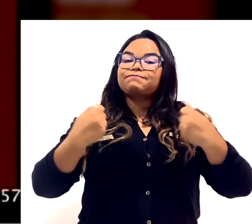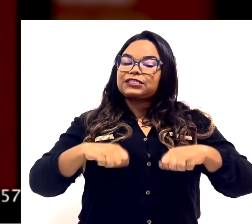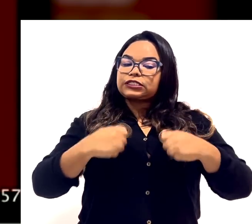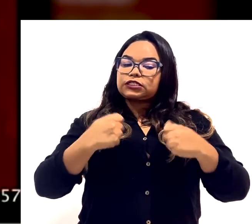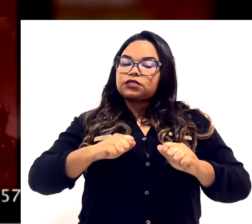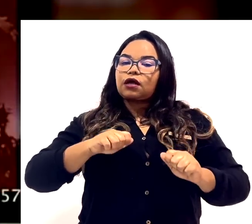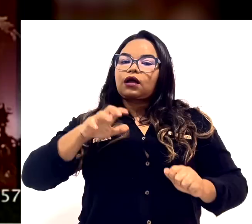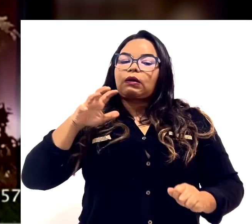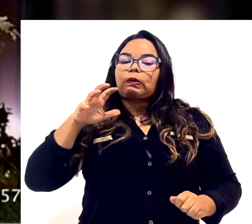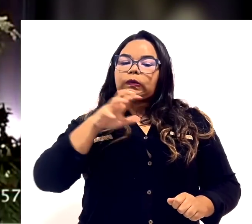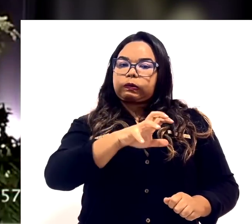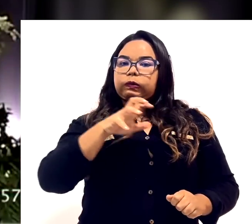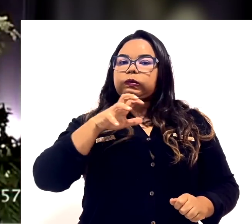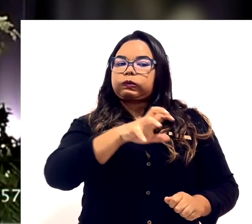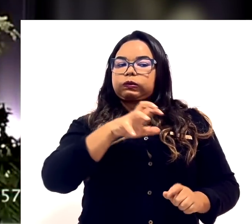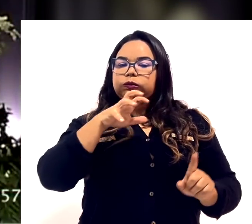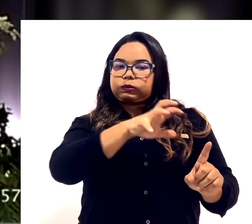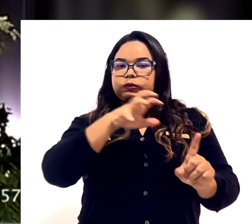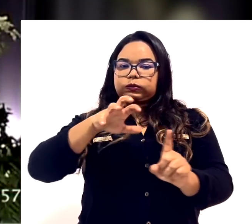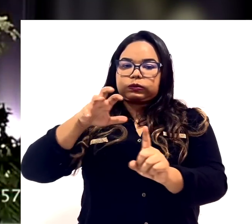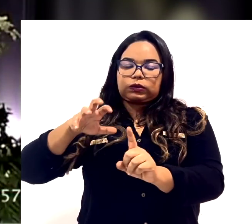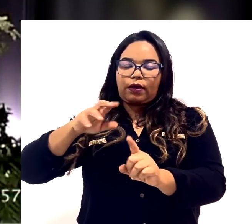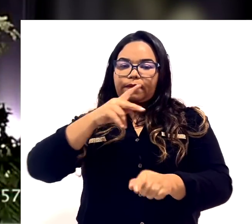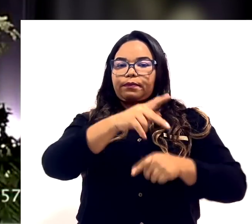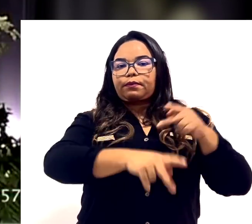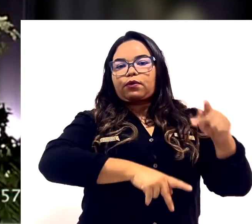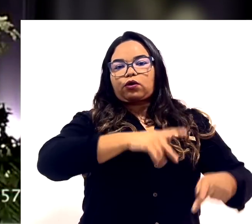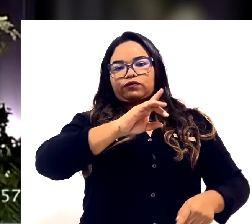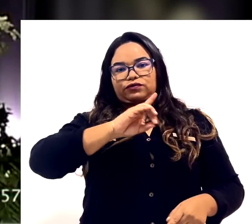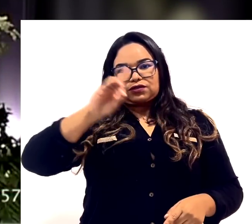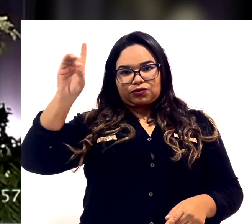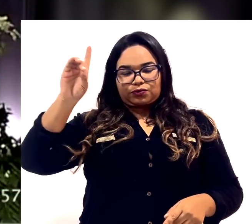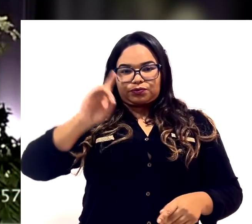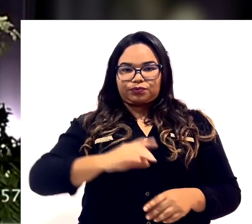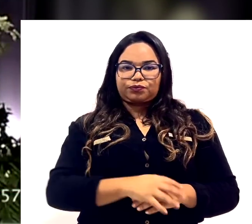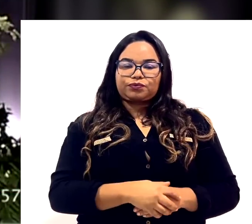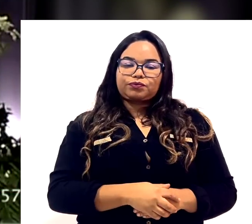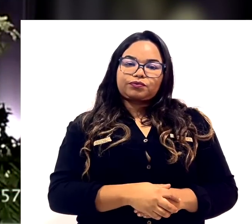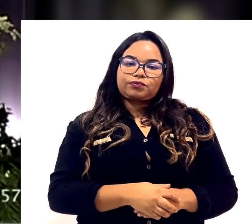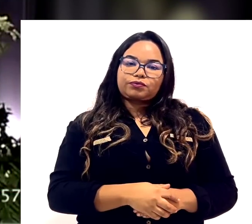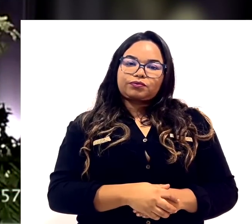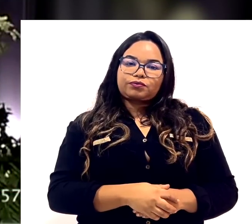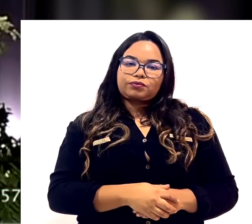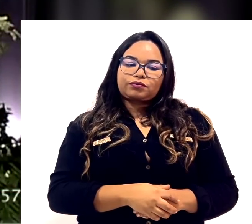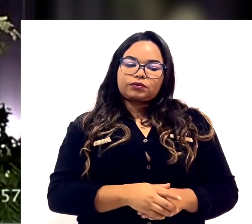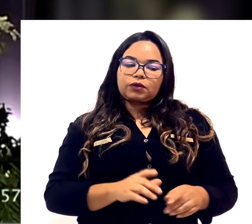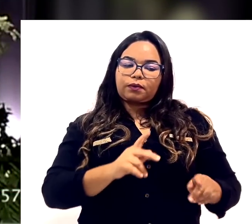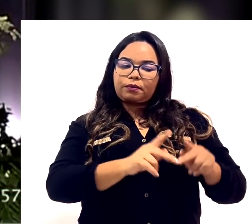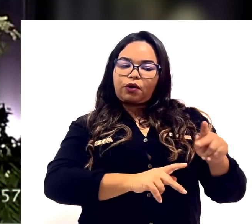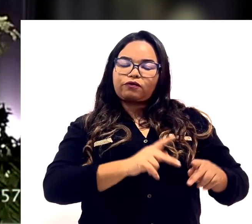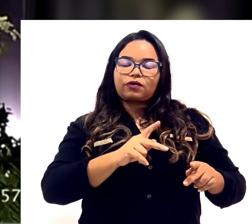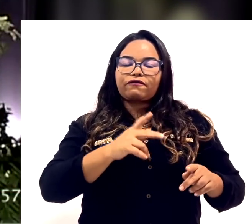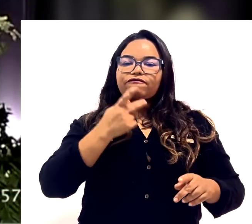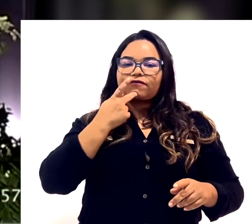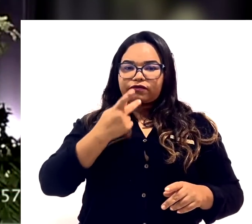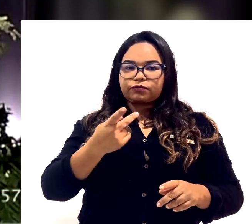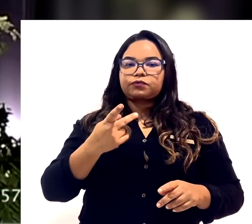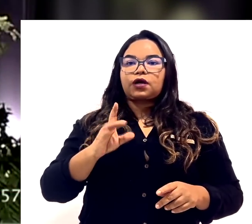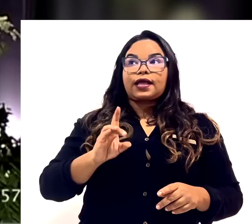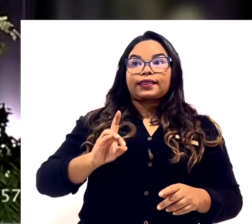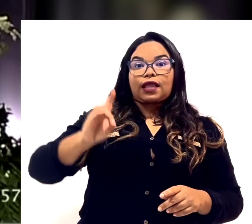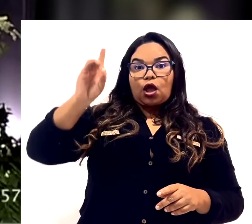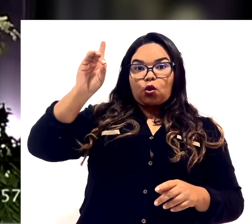sido um poder perseguidor, que lutavam contra aqueles que diziam que a salvação é através do poder de